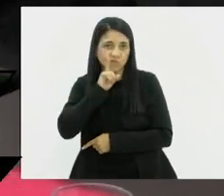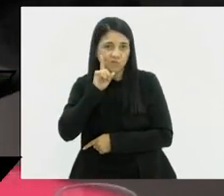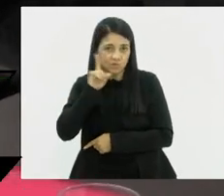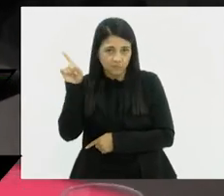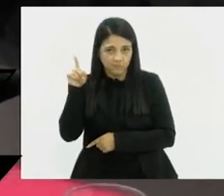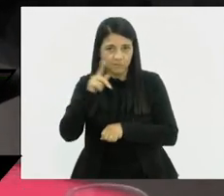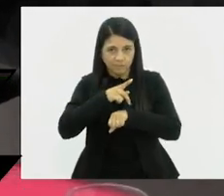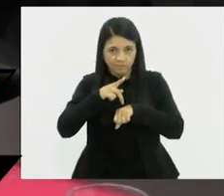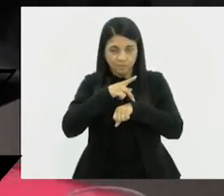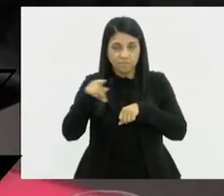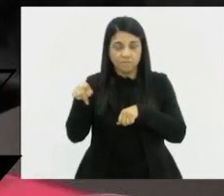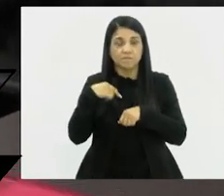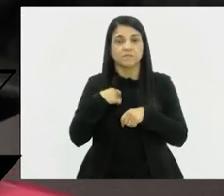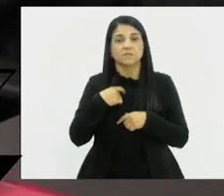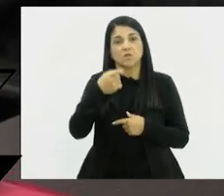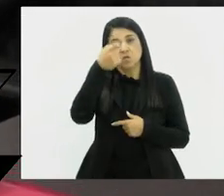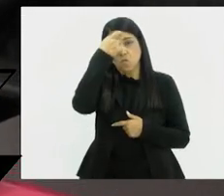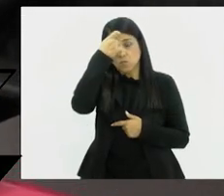de conscientização.